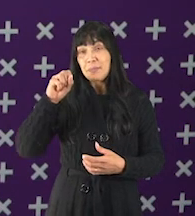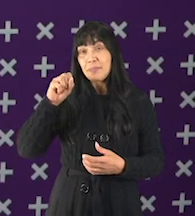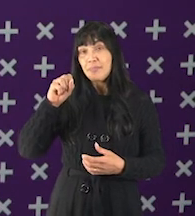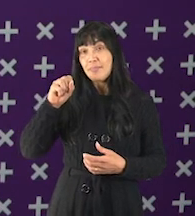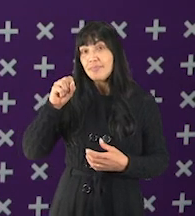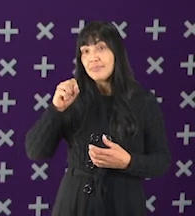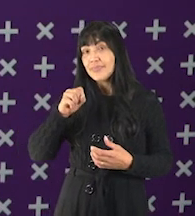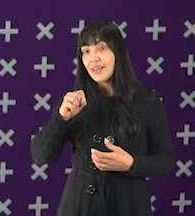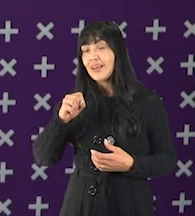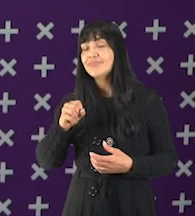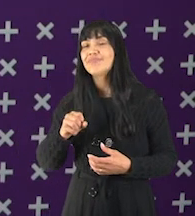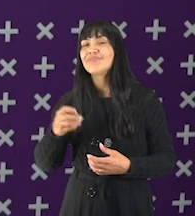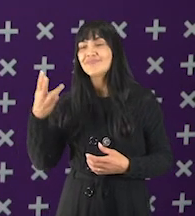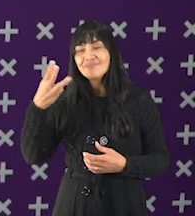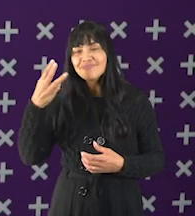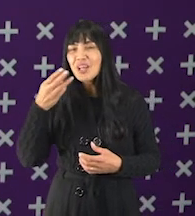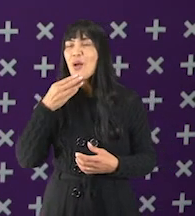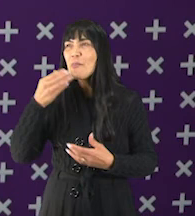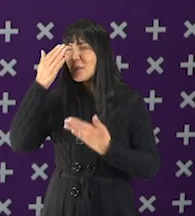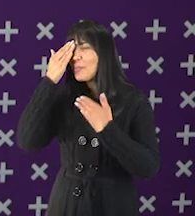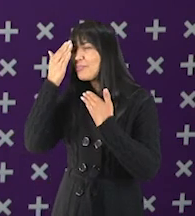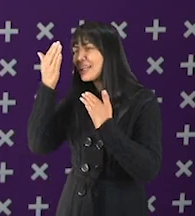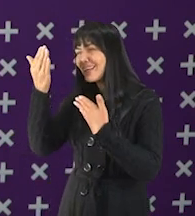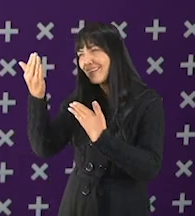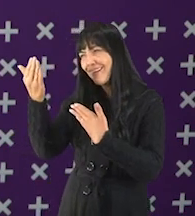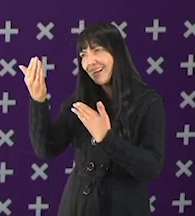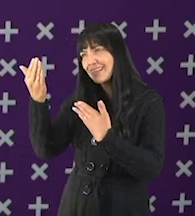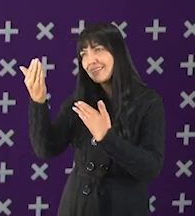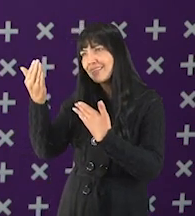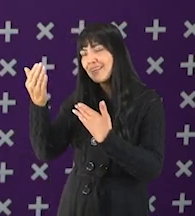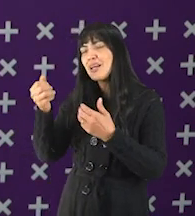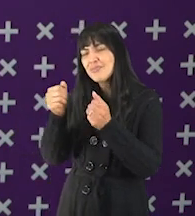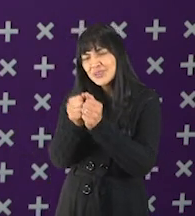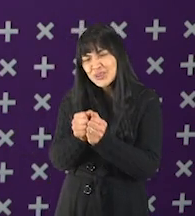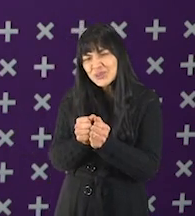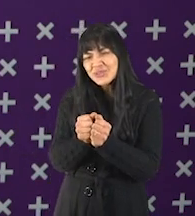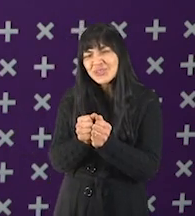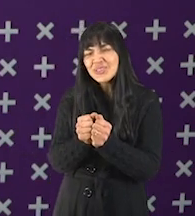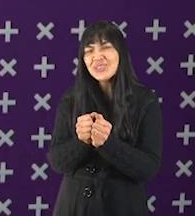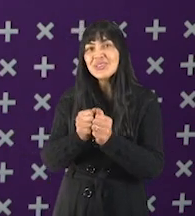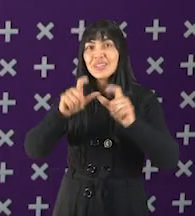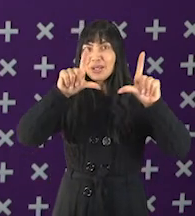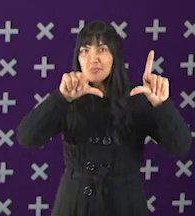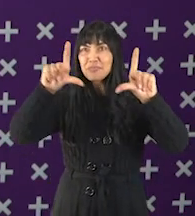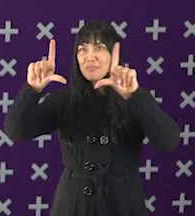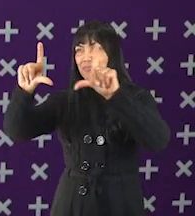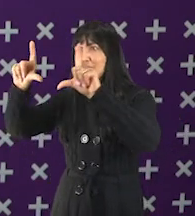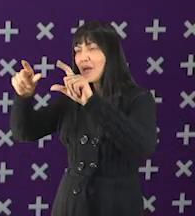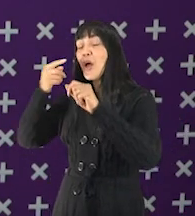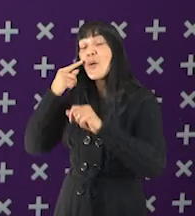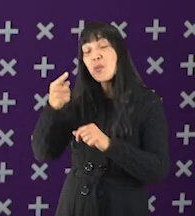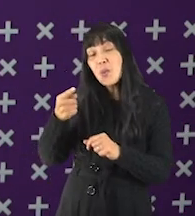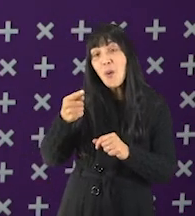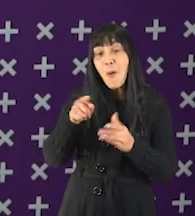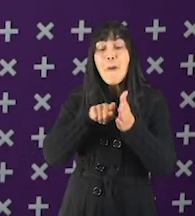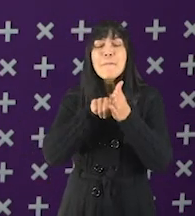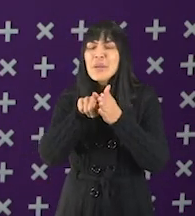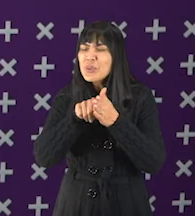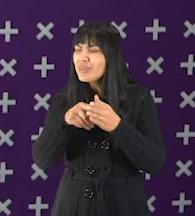Silvana, Júlio, Francisco, muito obrigada pela participação de vocês aqui no nosso painel, com